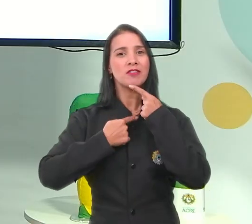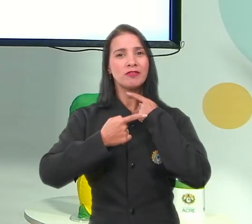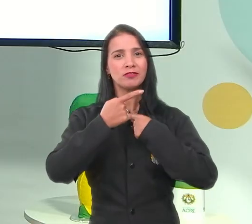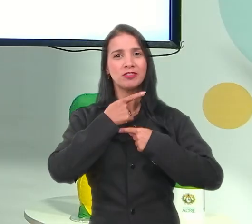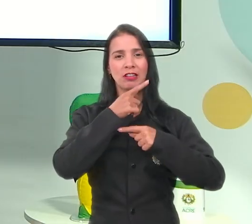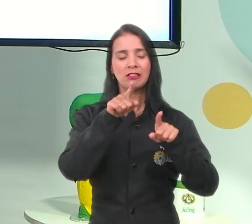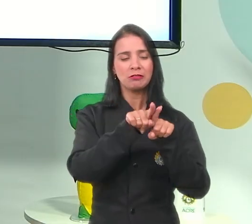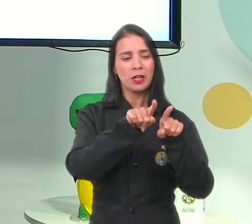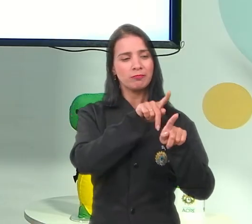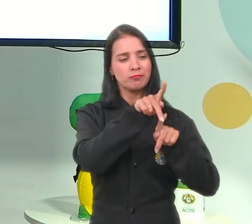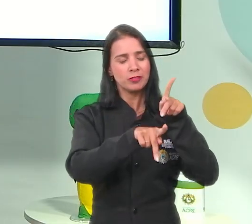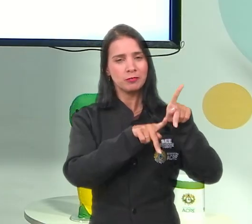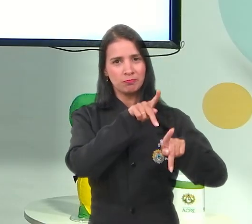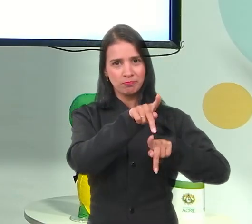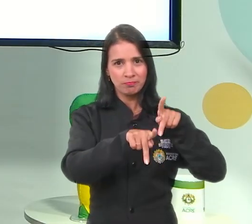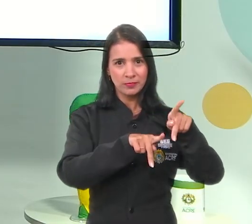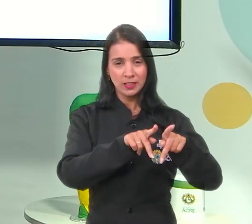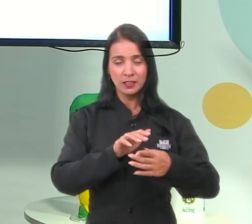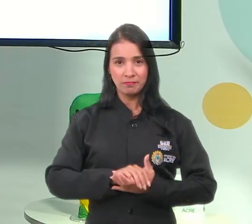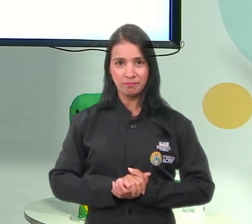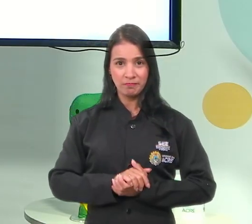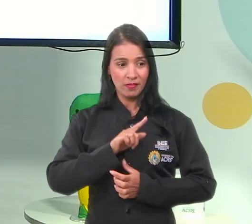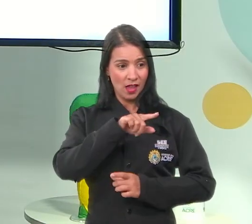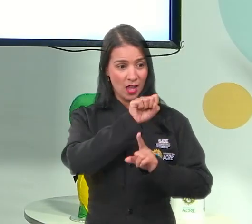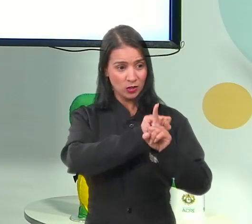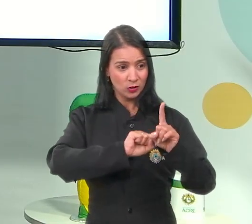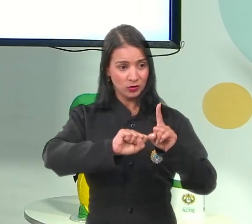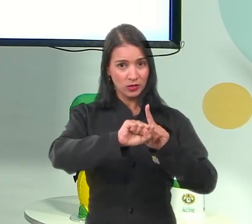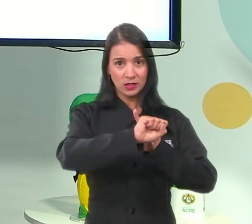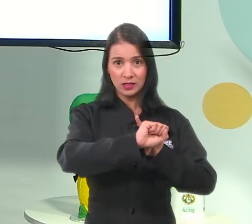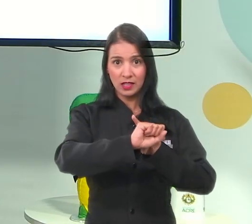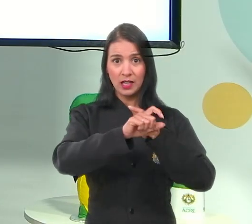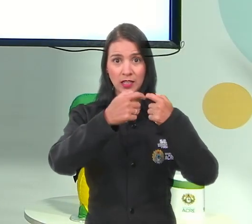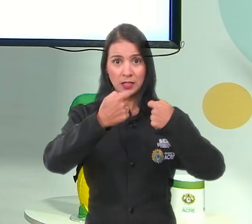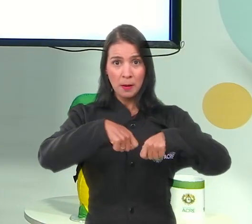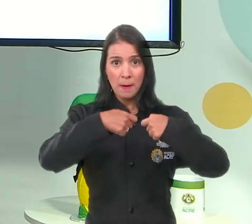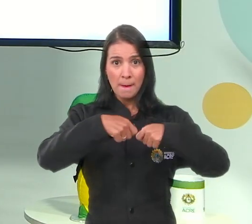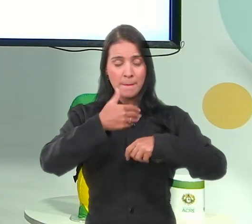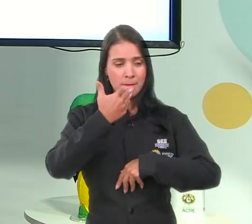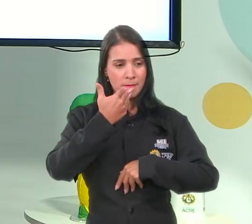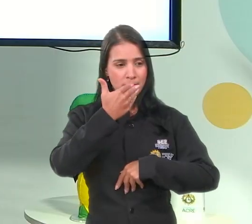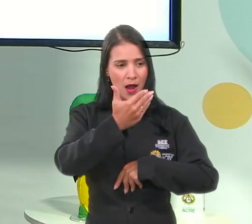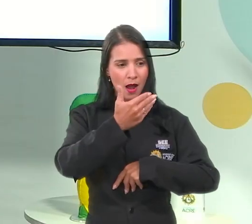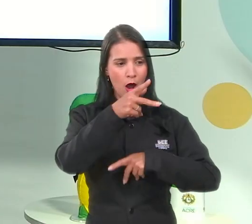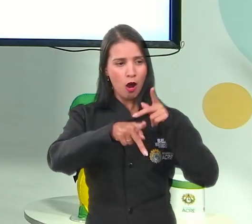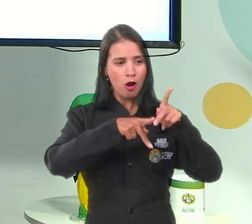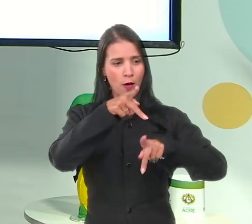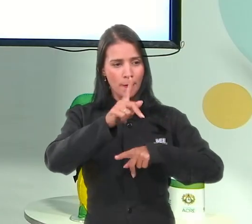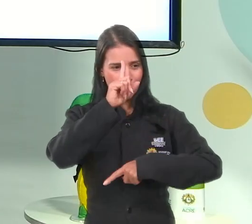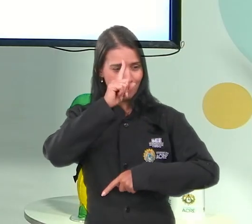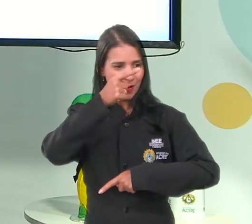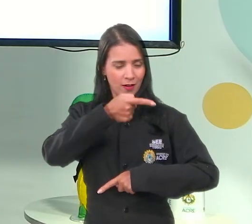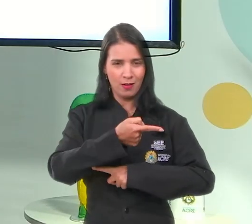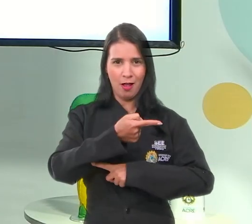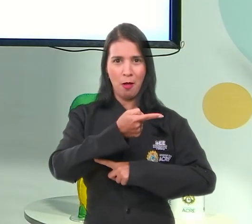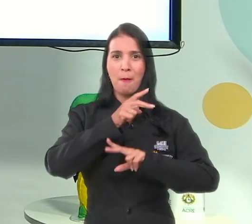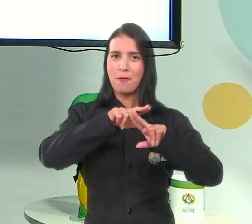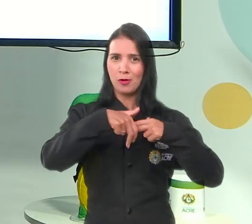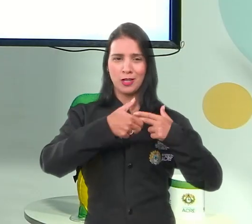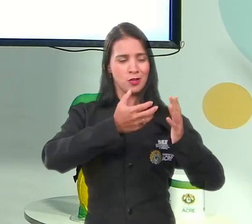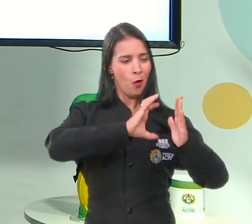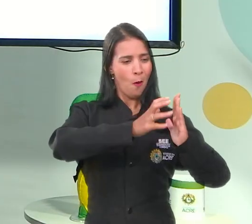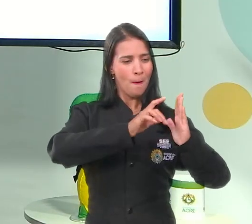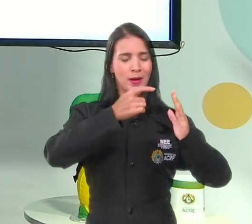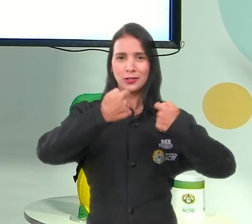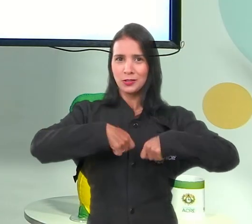população. Aquilo que a sociedade, aquilo que o povo emana. Qual a necessidade da sua cidade?